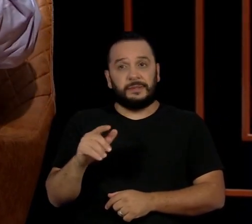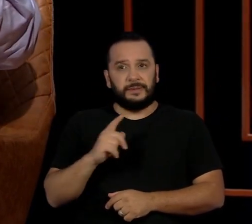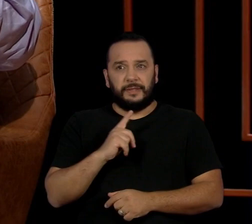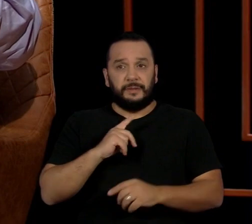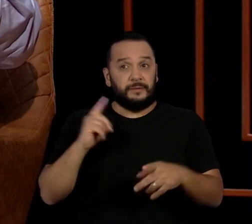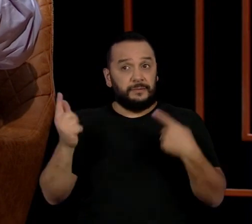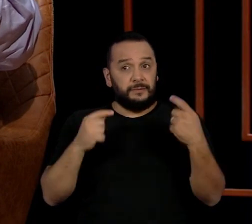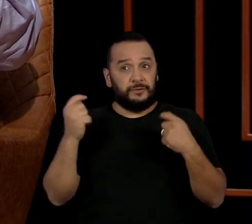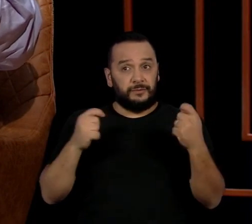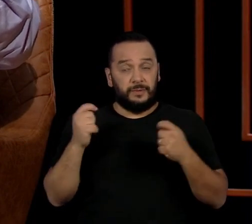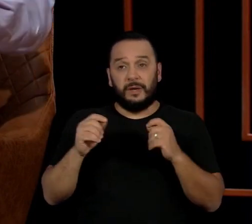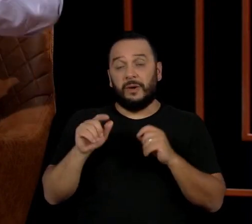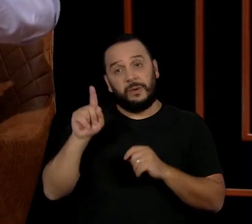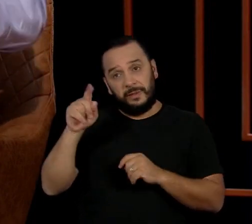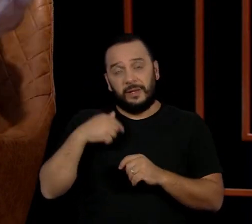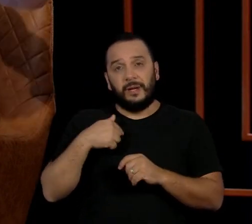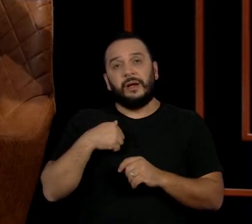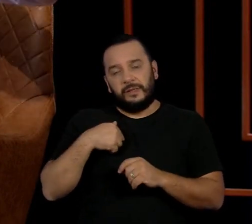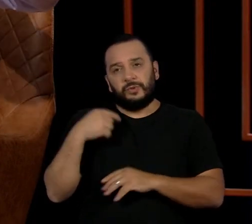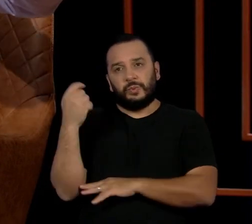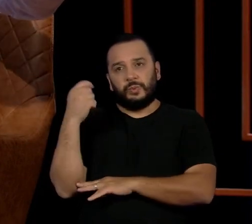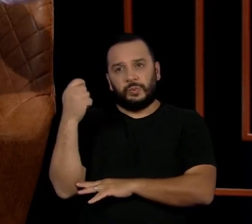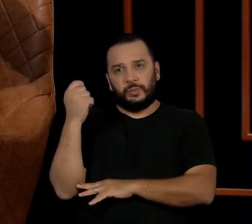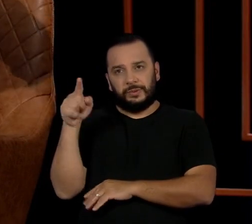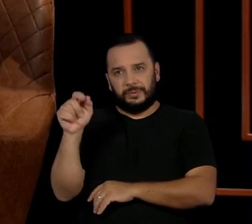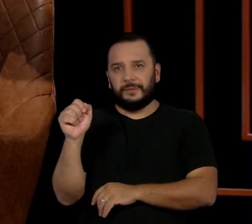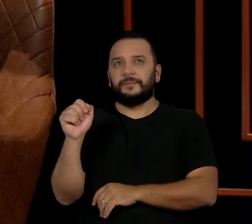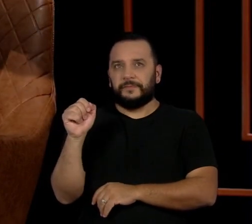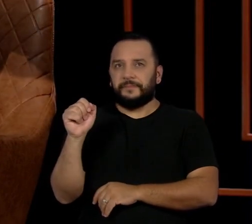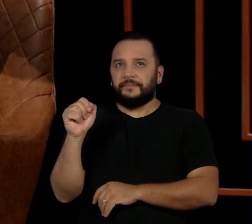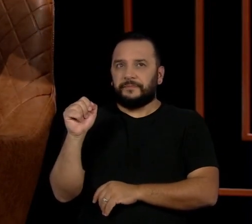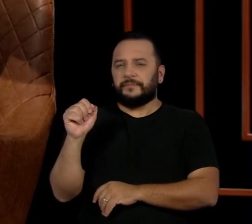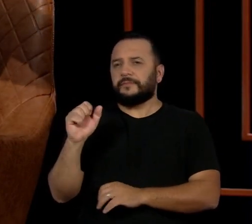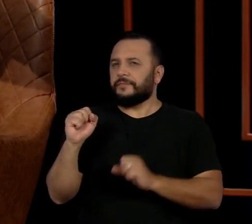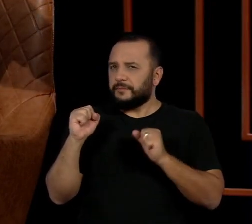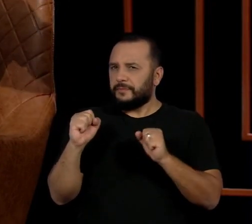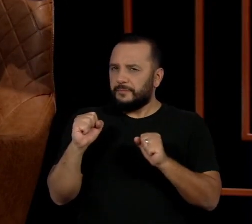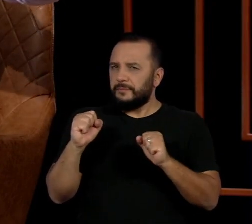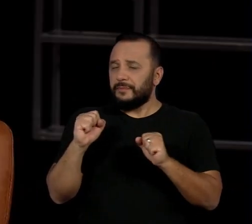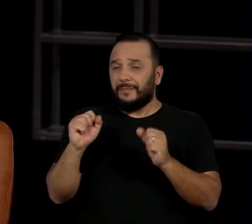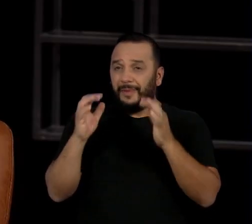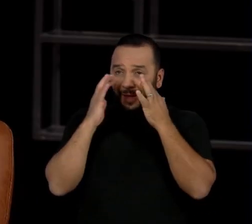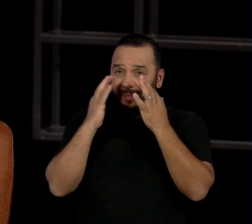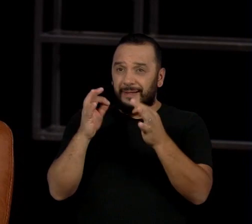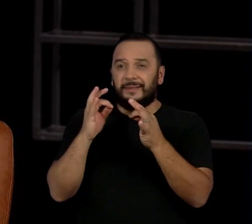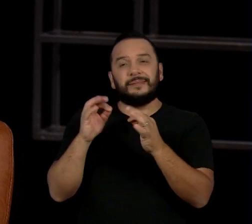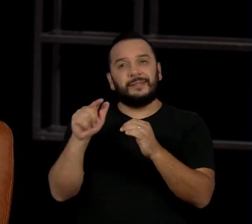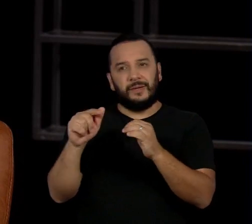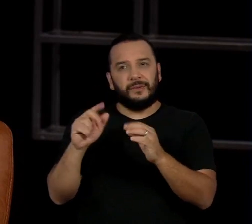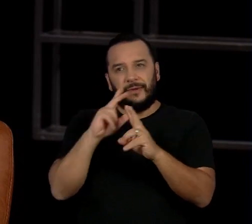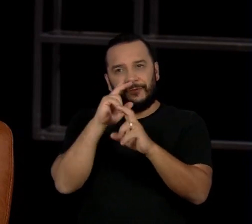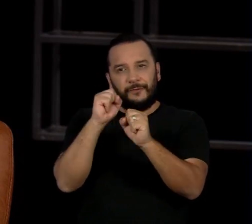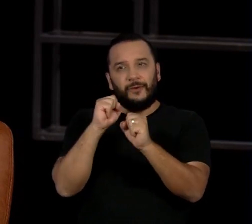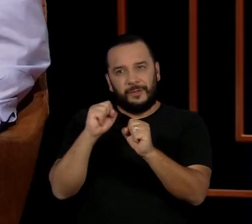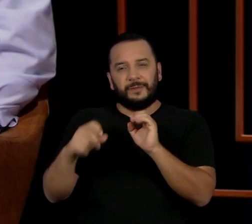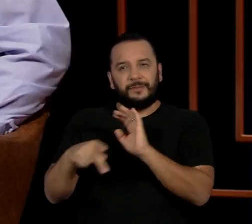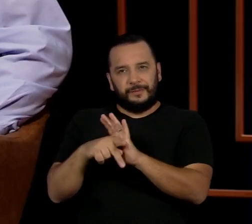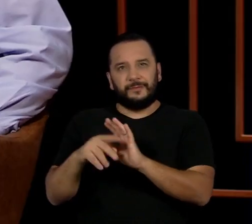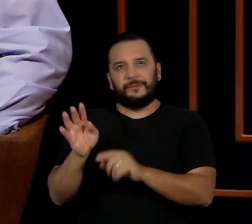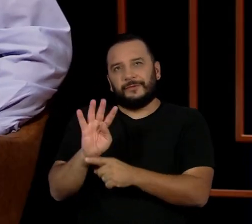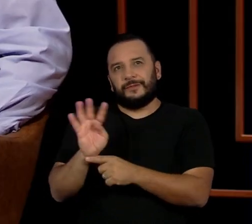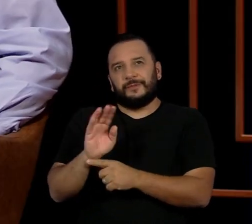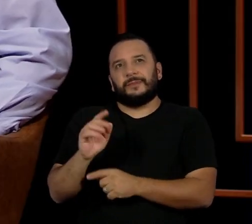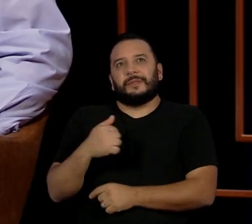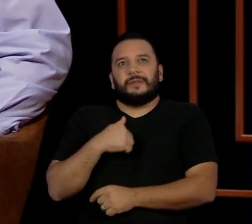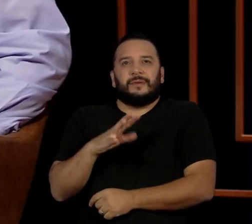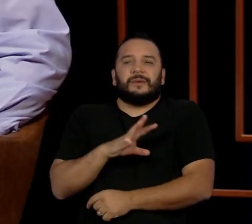Festival de Gramado. Eu acho que podia ter... O Festival de Gramado podia ter se ligado melhor na potência do filme. Enfim, é um filme que